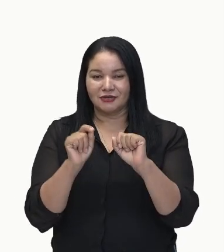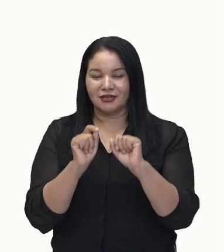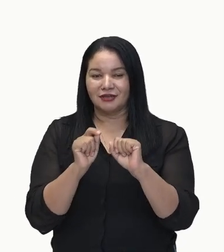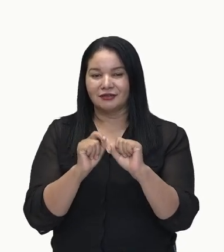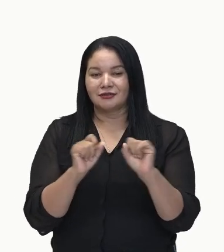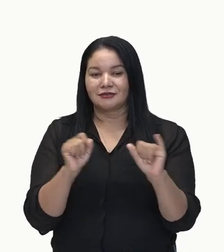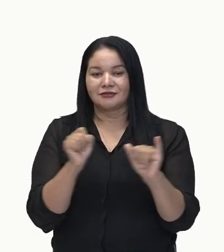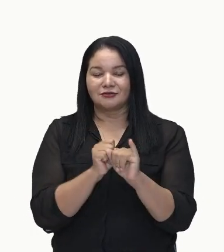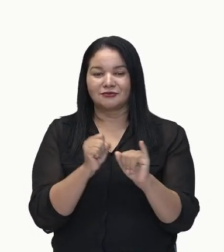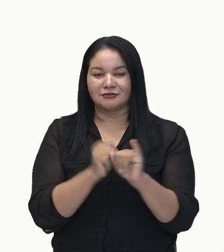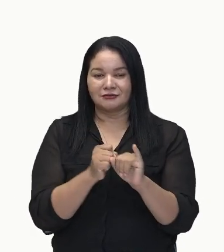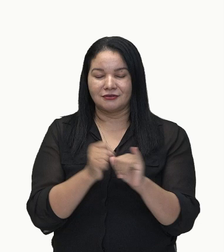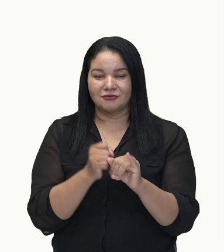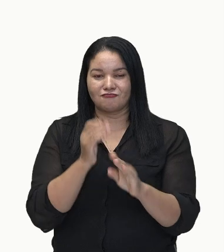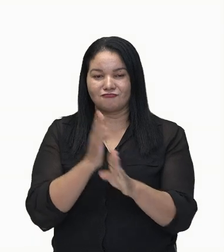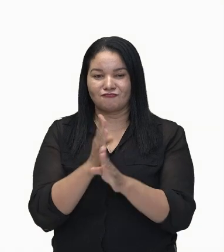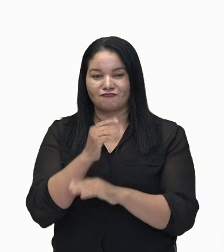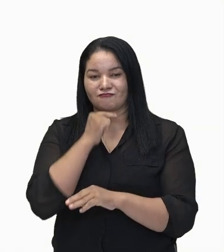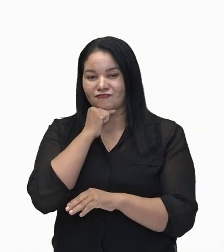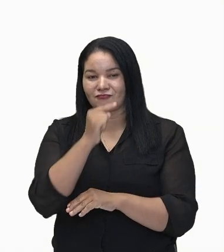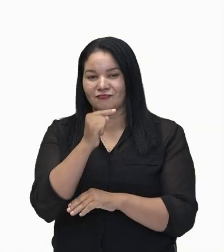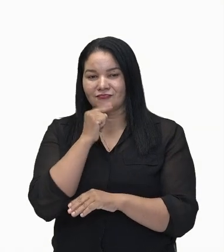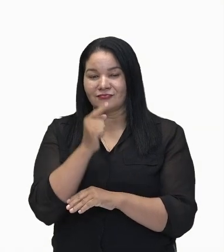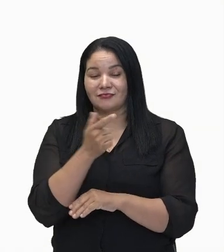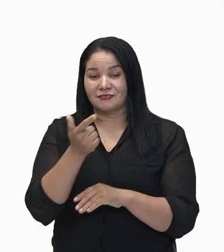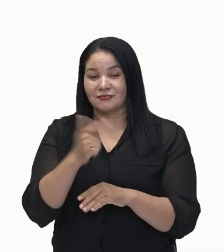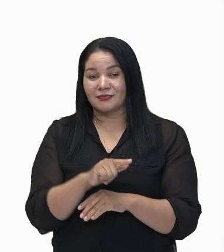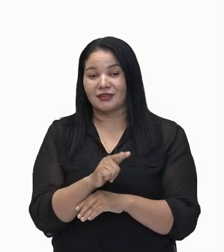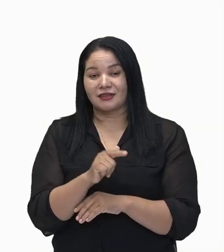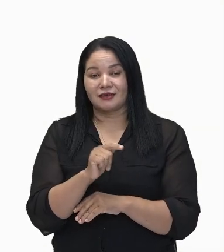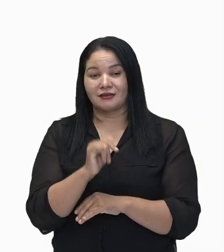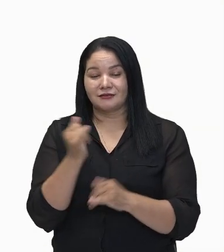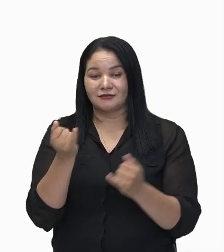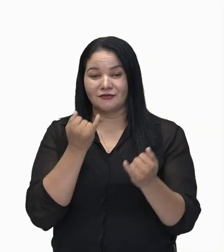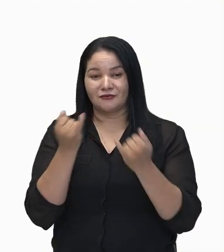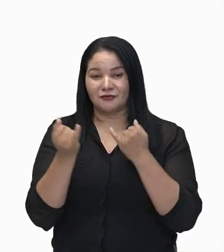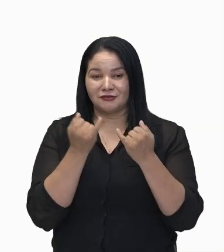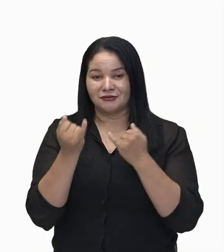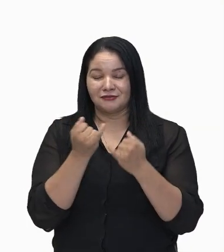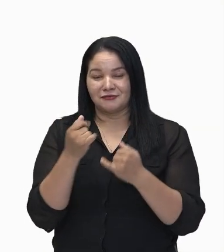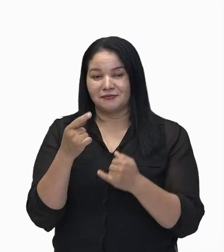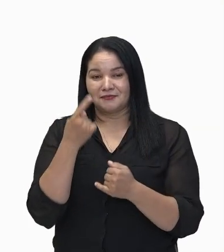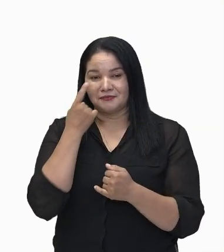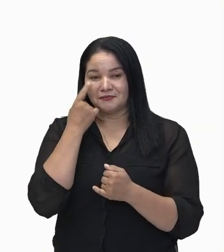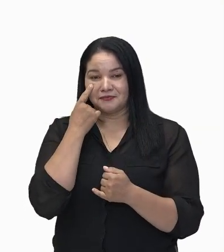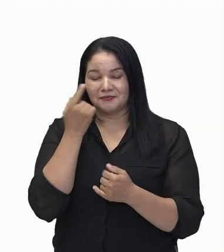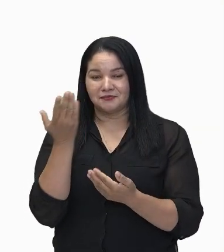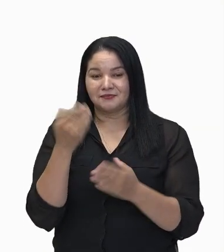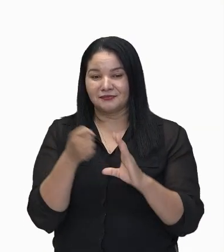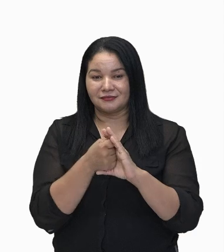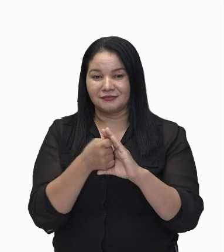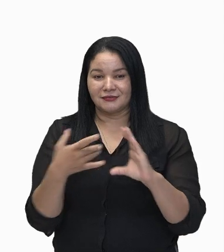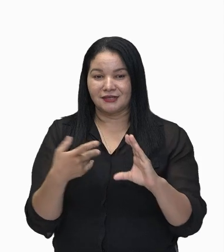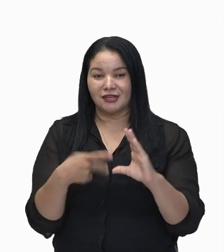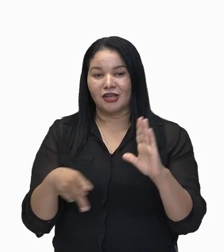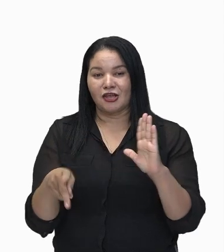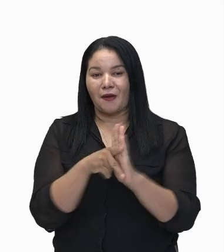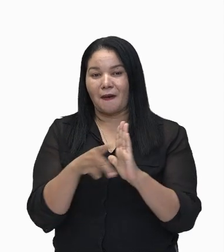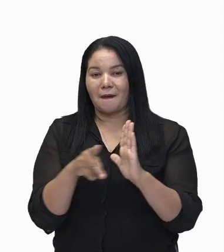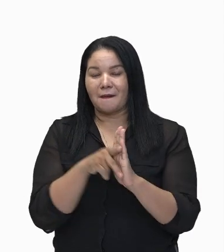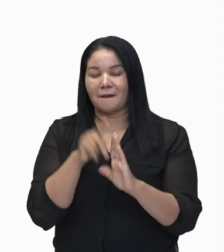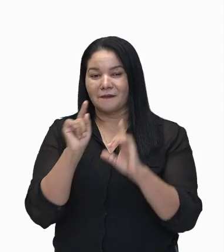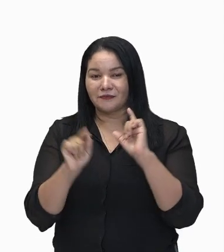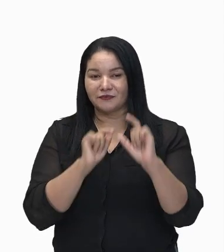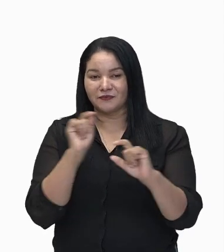inexistente. Muito bem, temos mais informações, não temos? Temos mais, olha aí, ó. Então foi características que